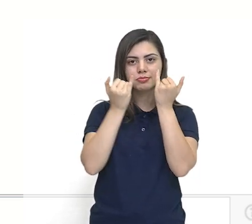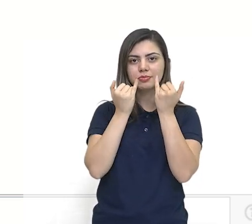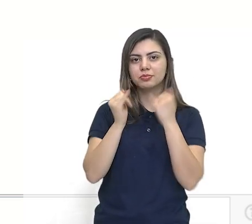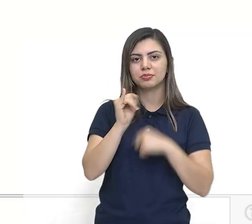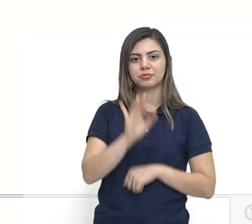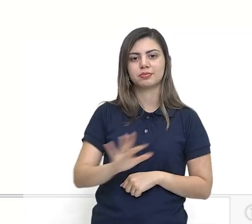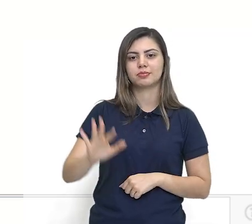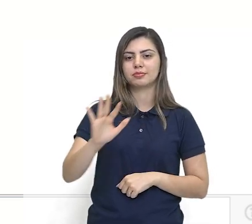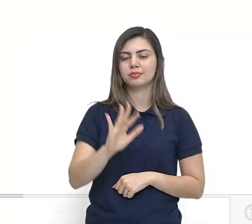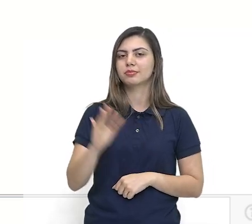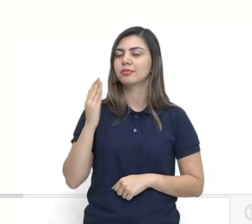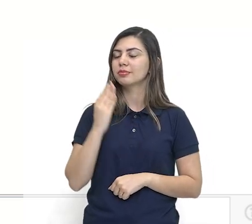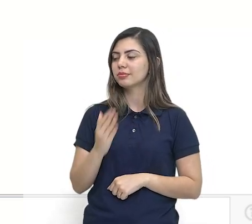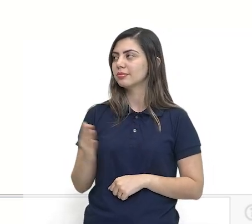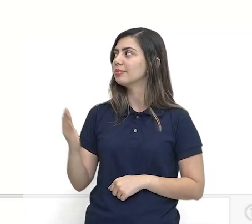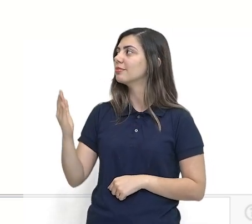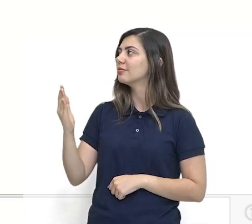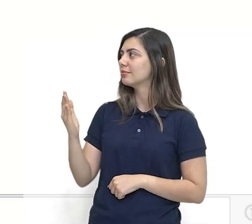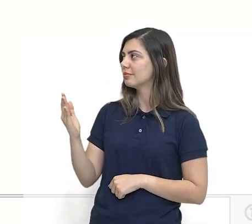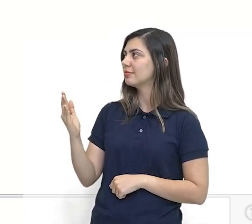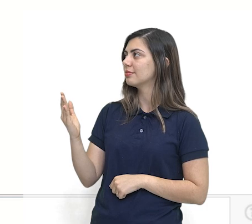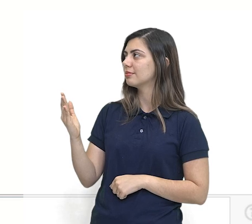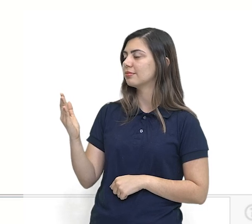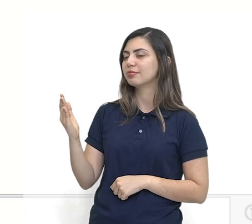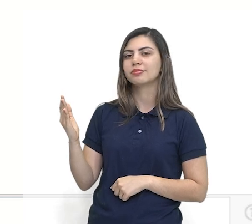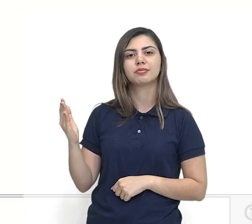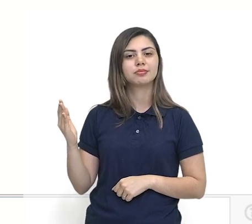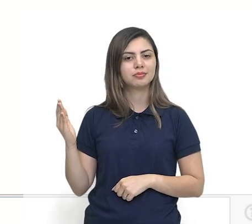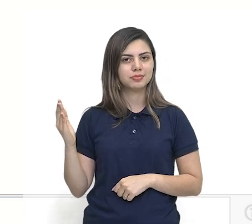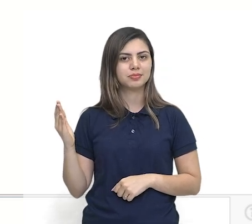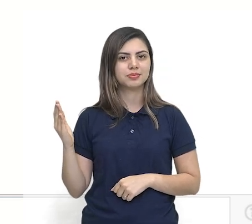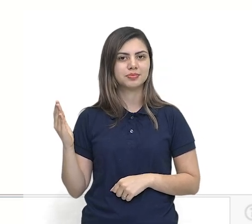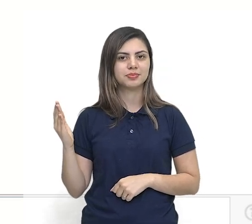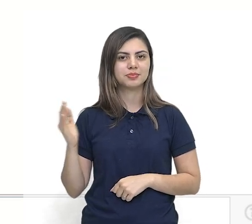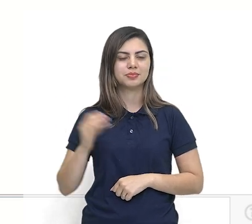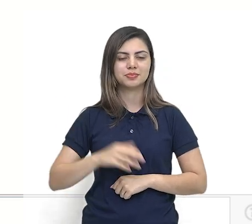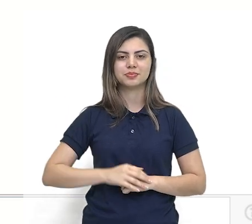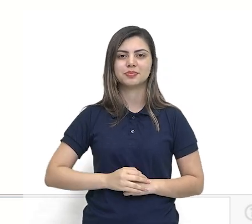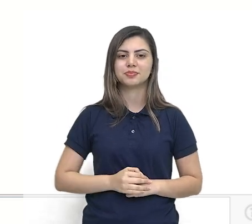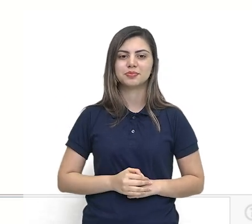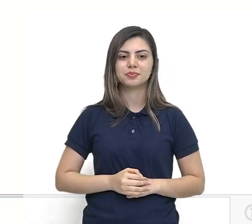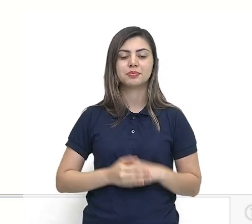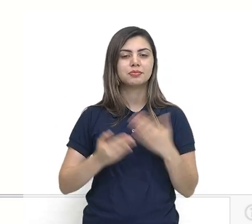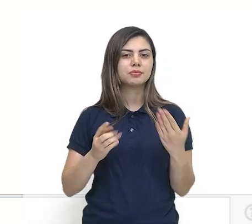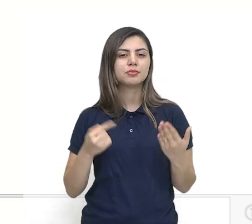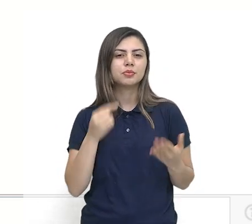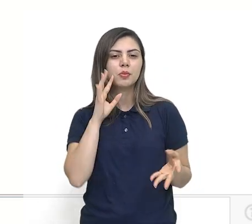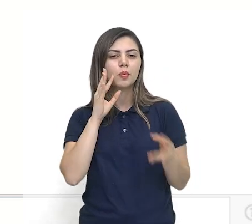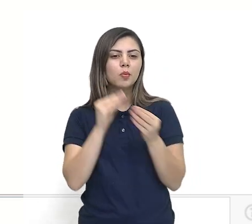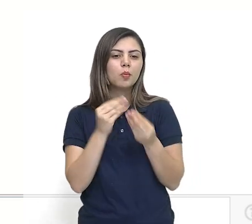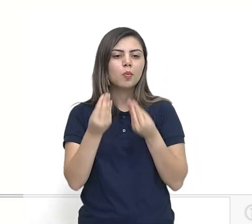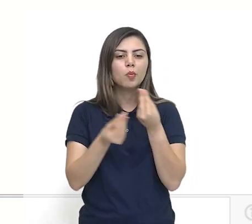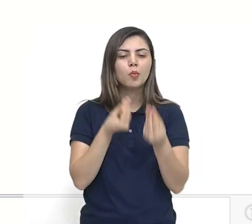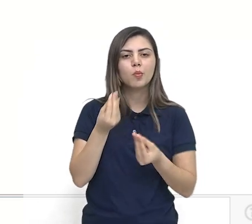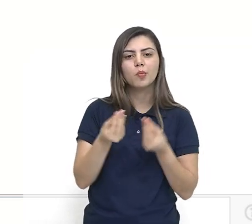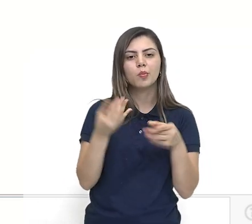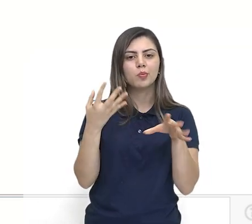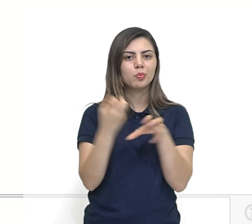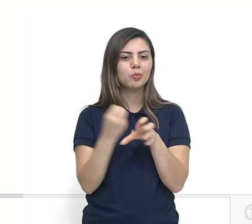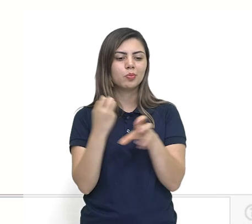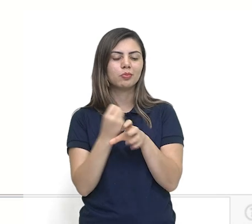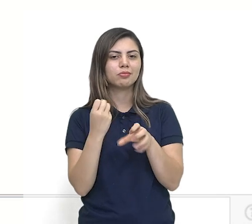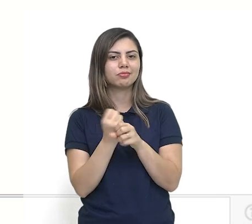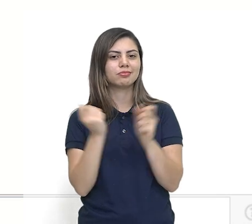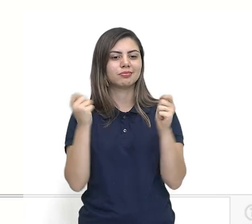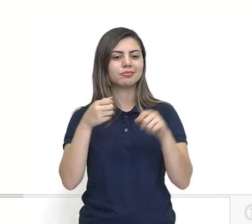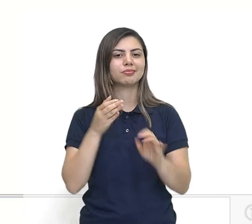aqui, para nós termos aqui uma ideia de quem usar para